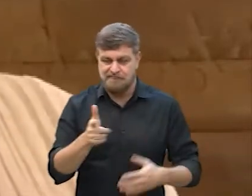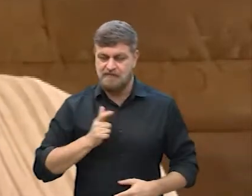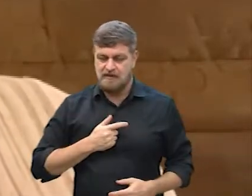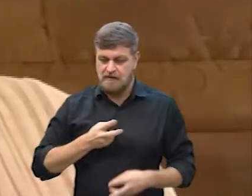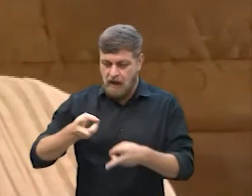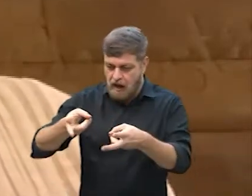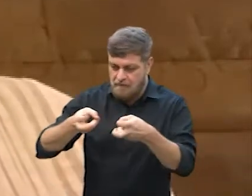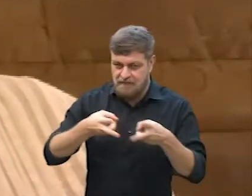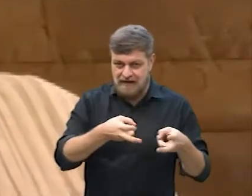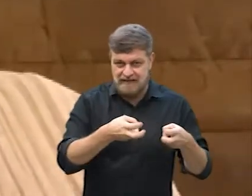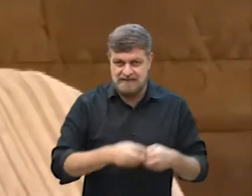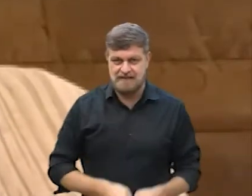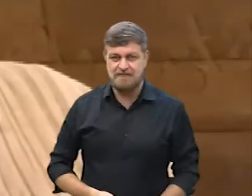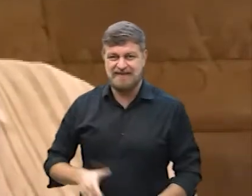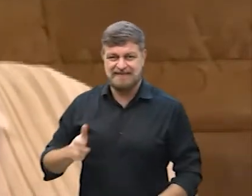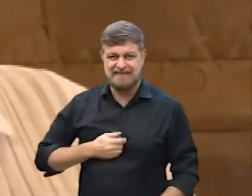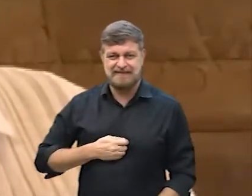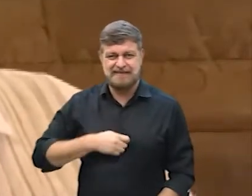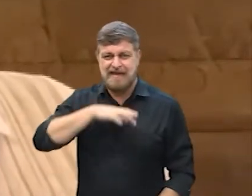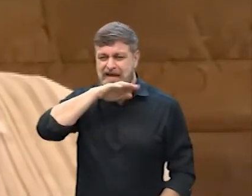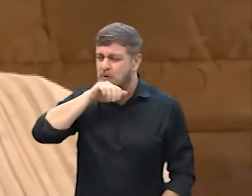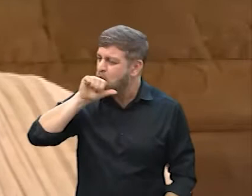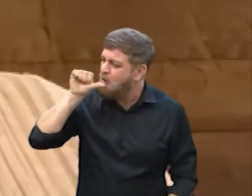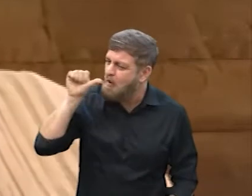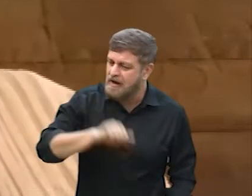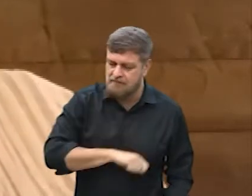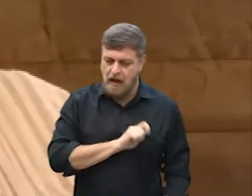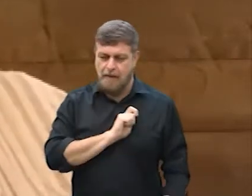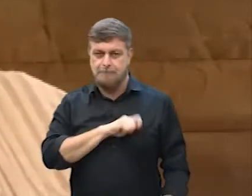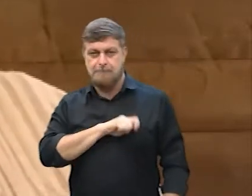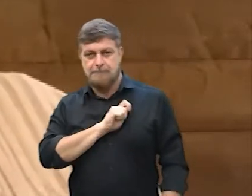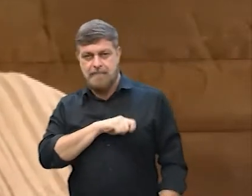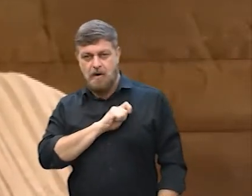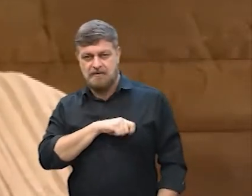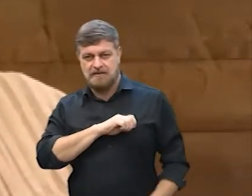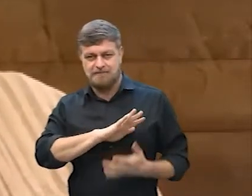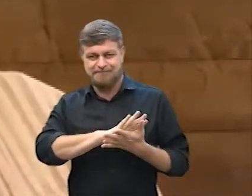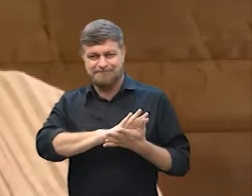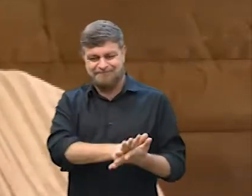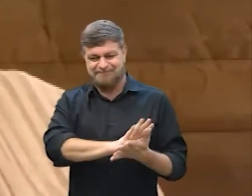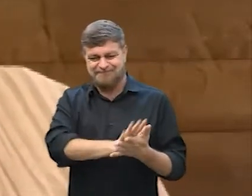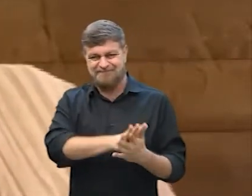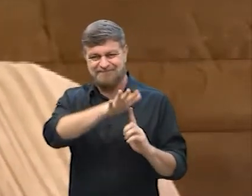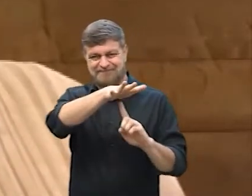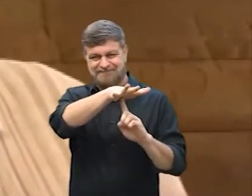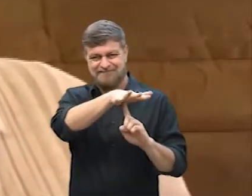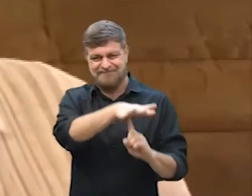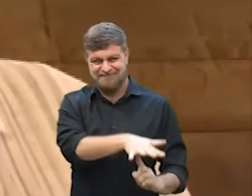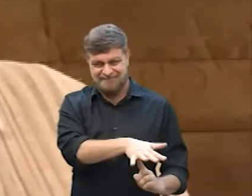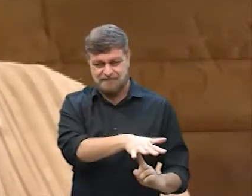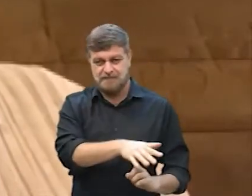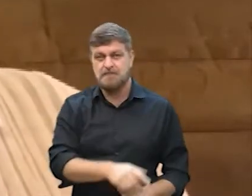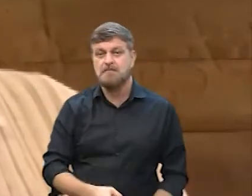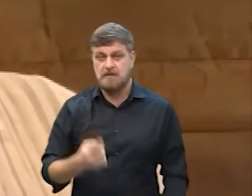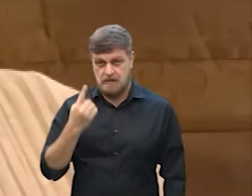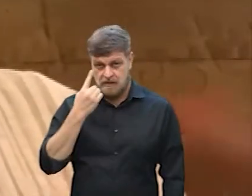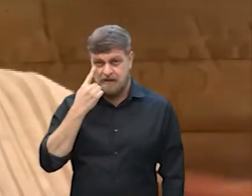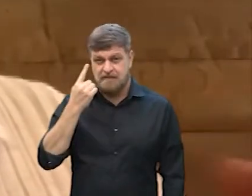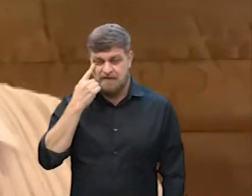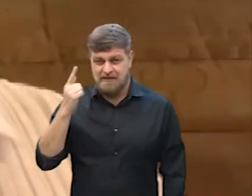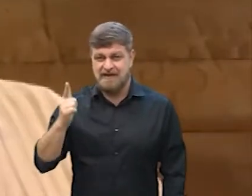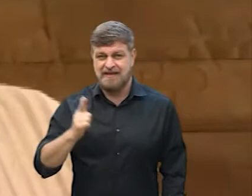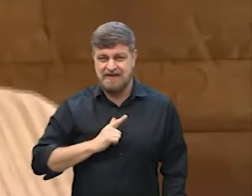ver a crueldade e o absurdo